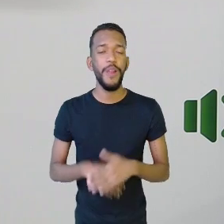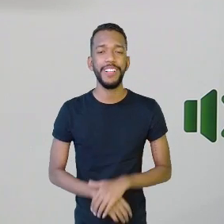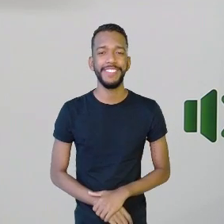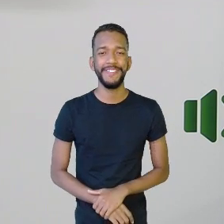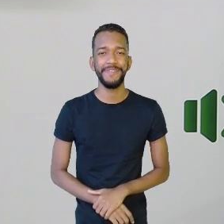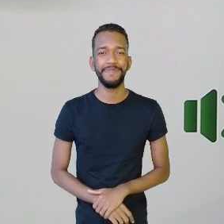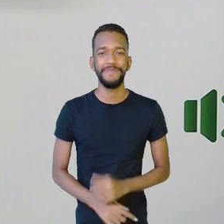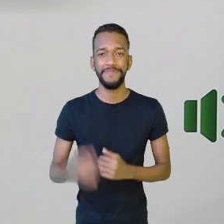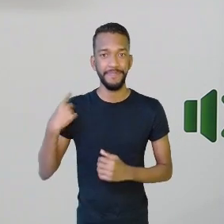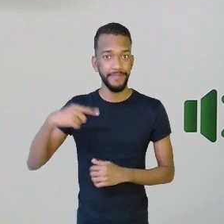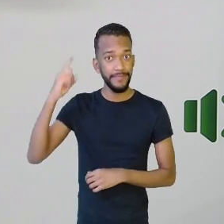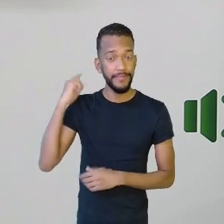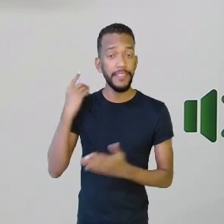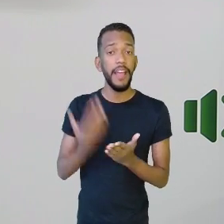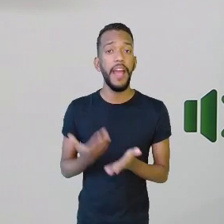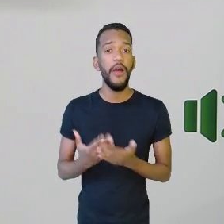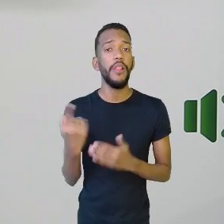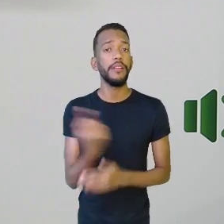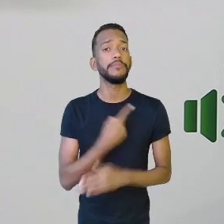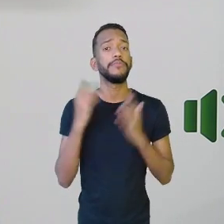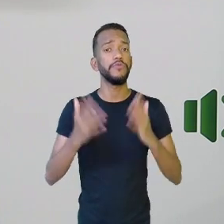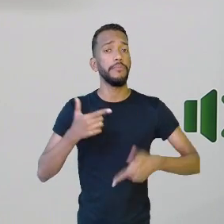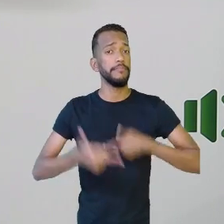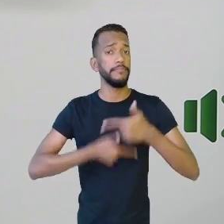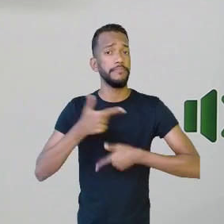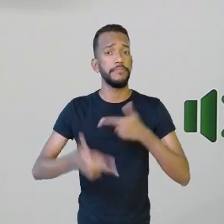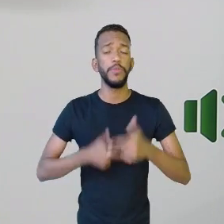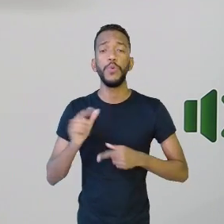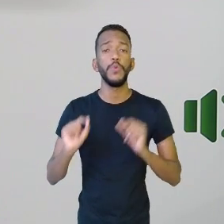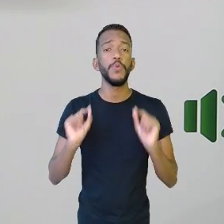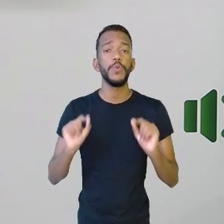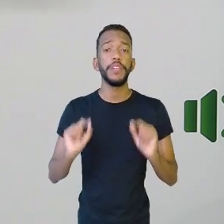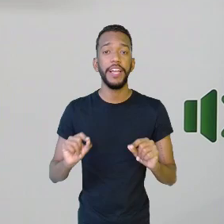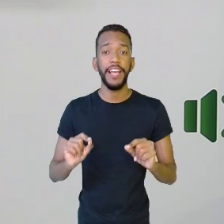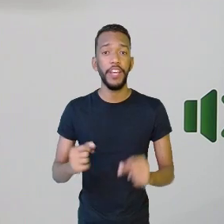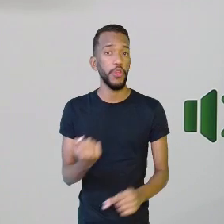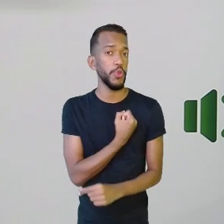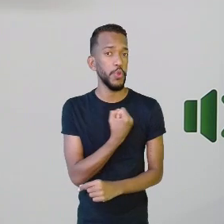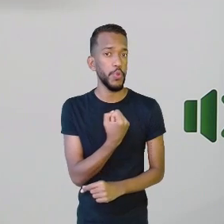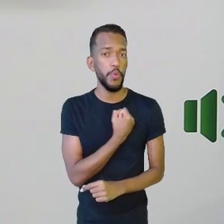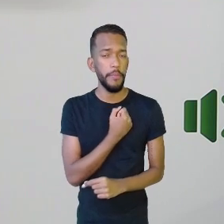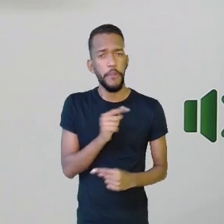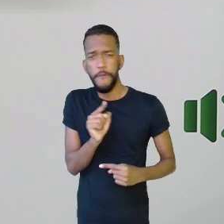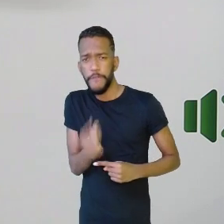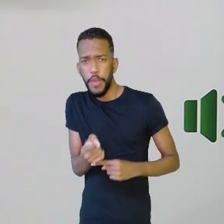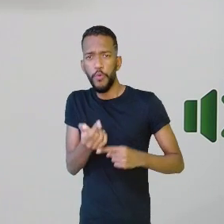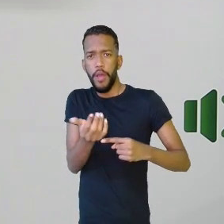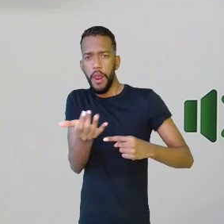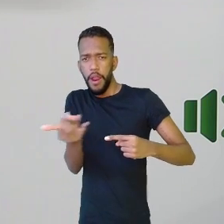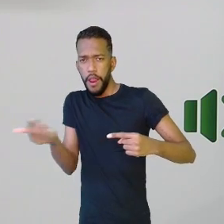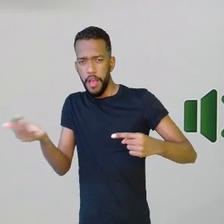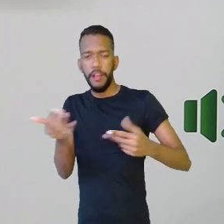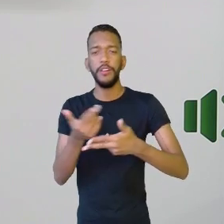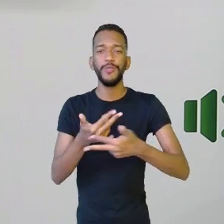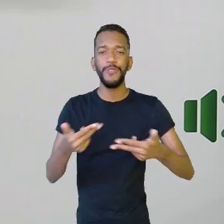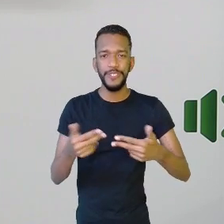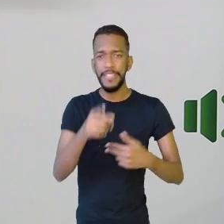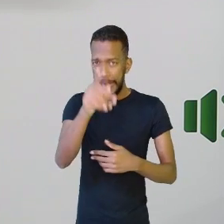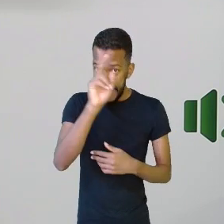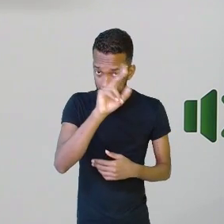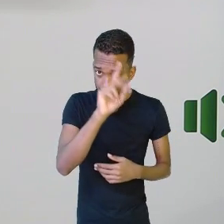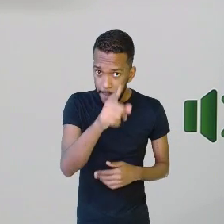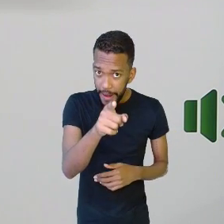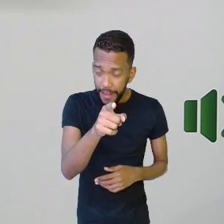Na aula anterior, nós trabalhamos com números decimais. Você lembra, não é? Números